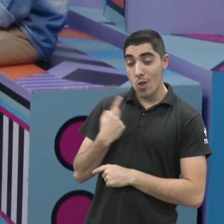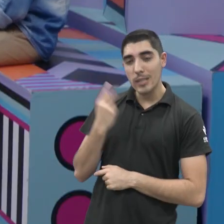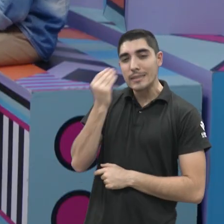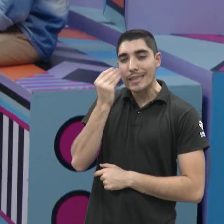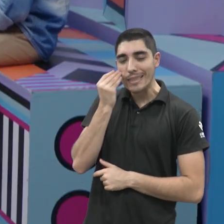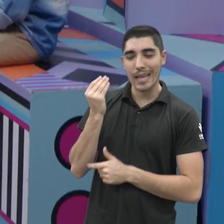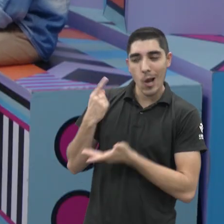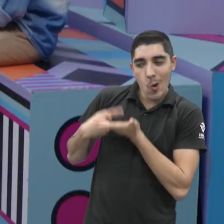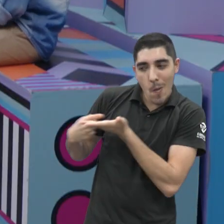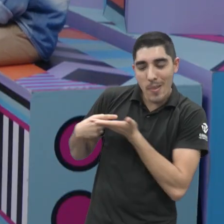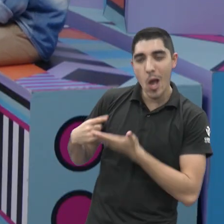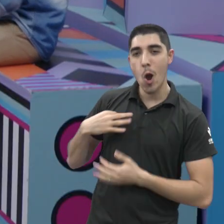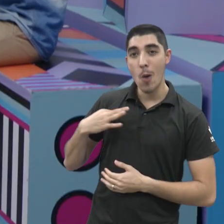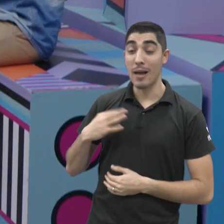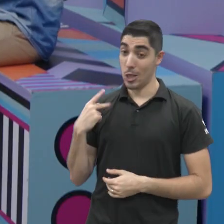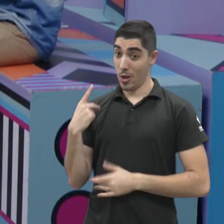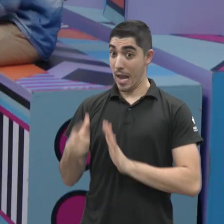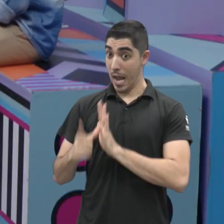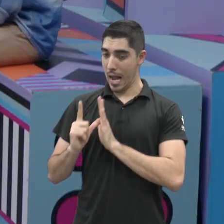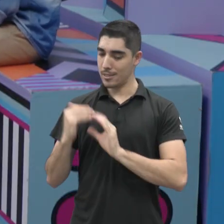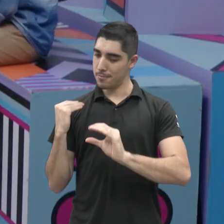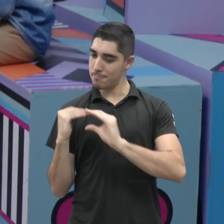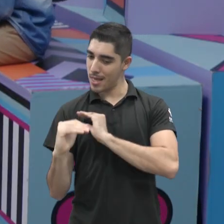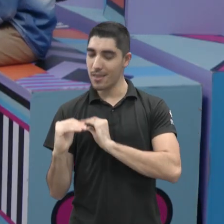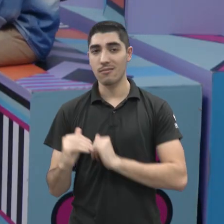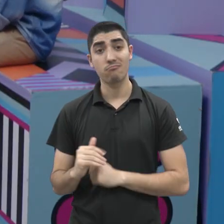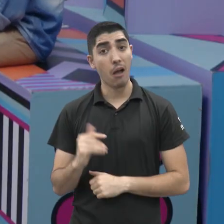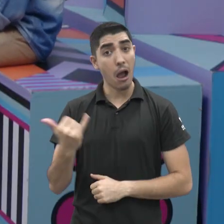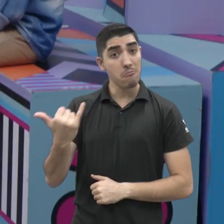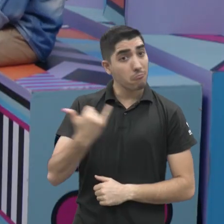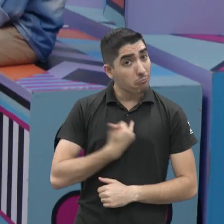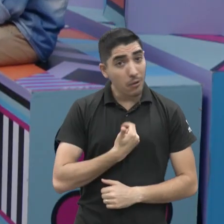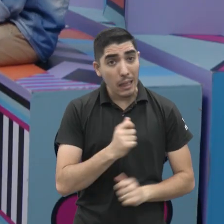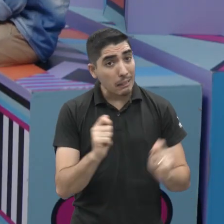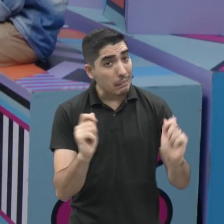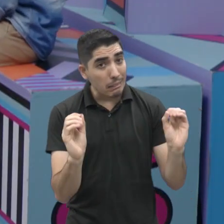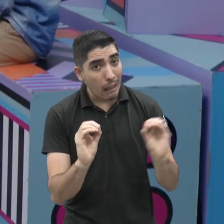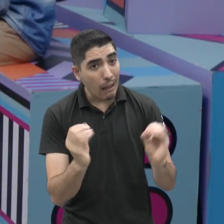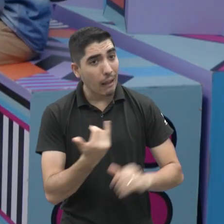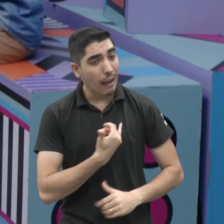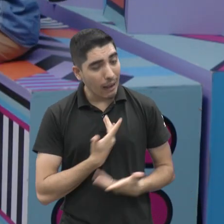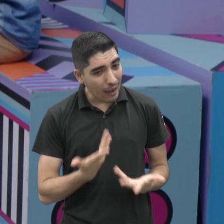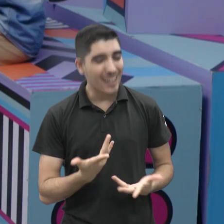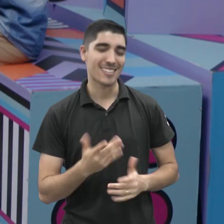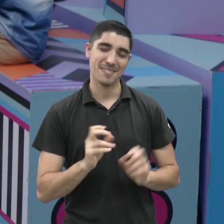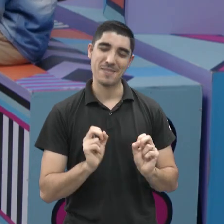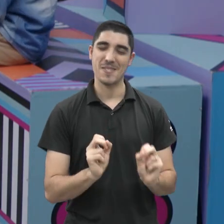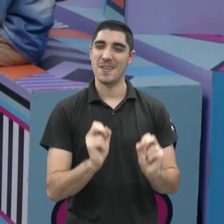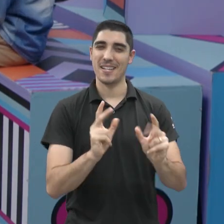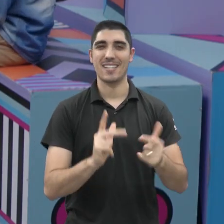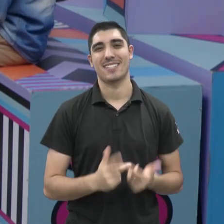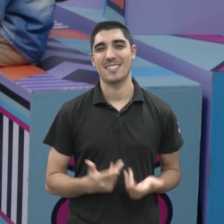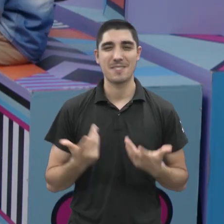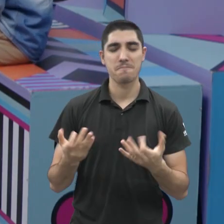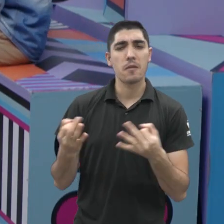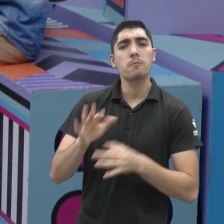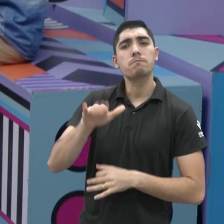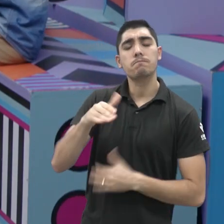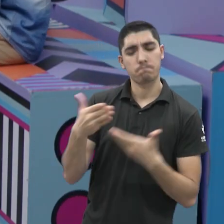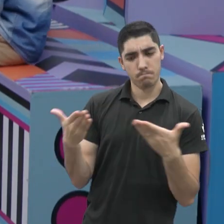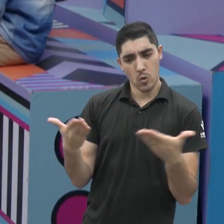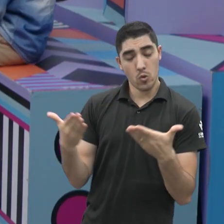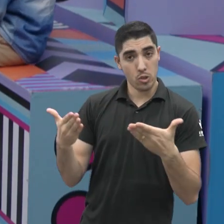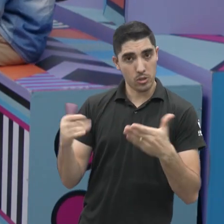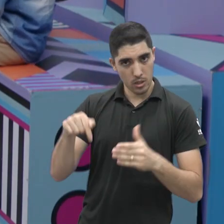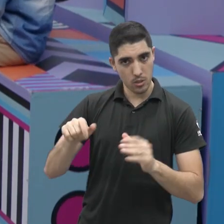sempre escolher uma roupa meio parecida. Isso, a gente manda mensagem antes de sair de casa. Eu não recebi, mas acertei aí. Perfeito. Guerra,